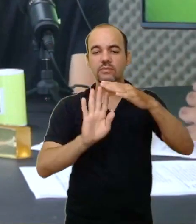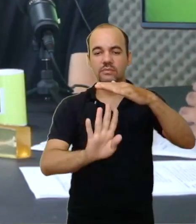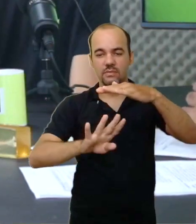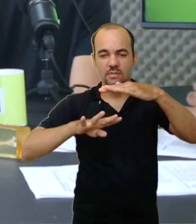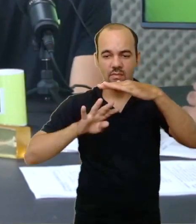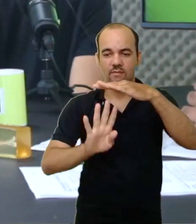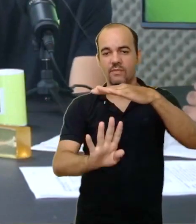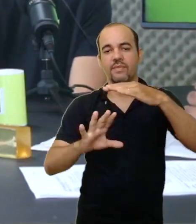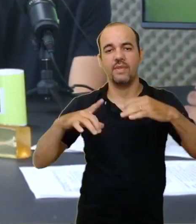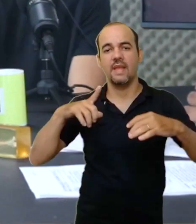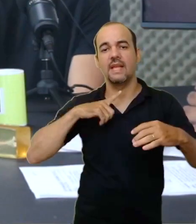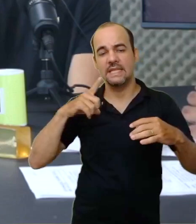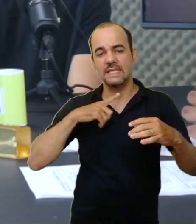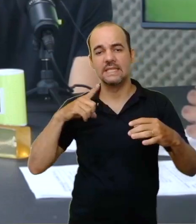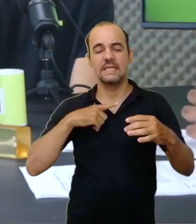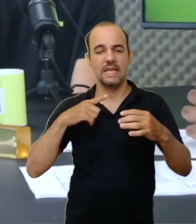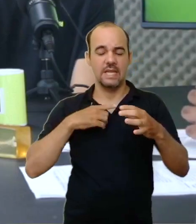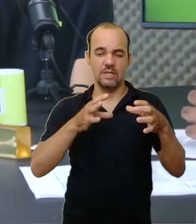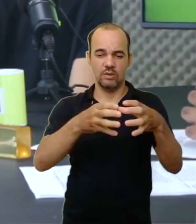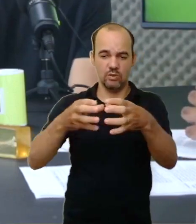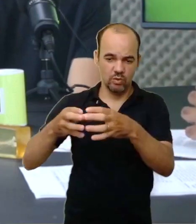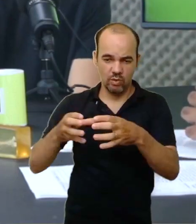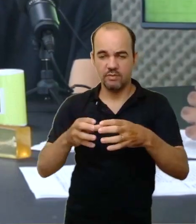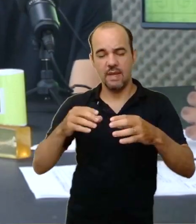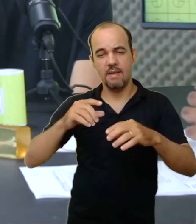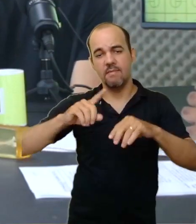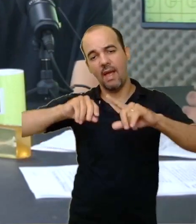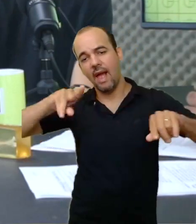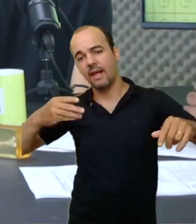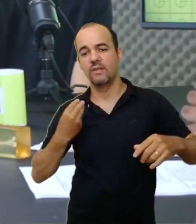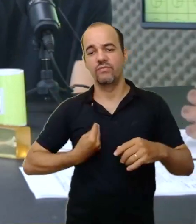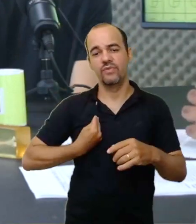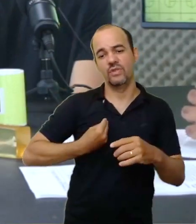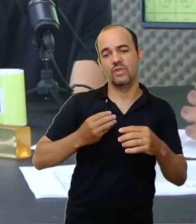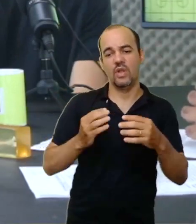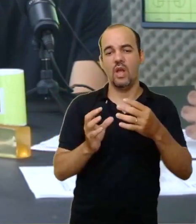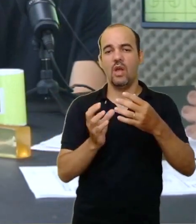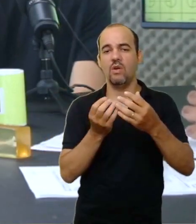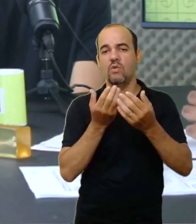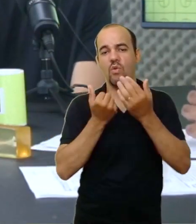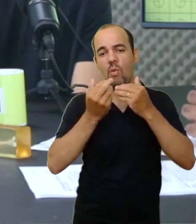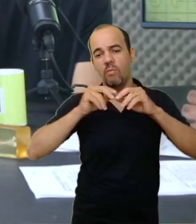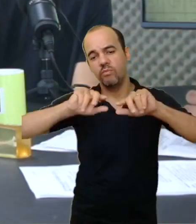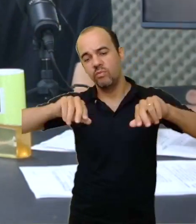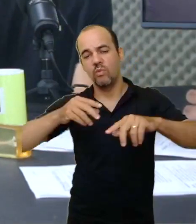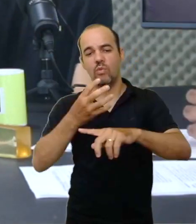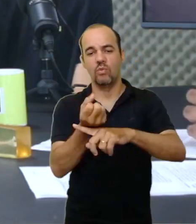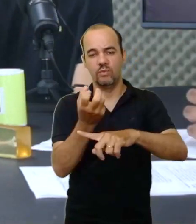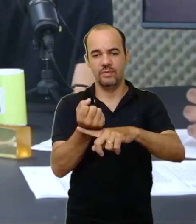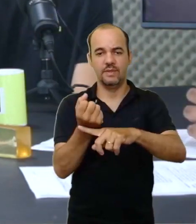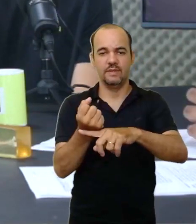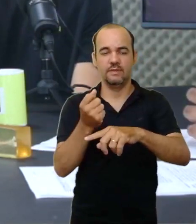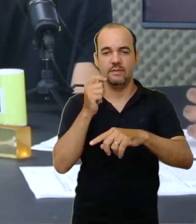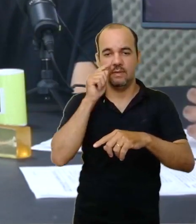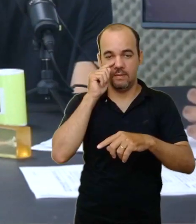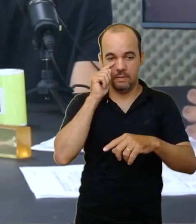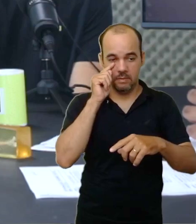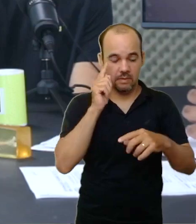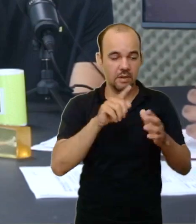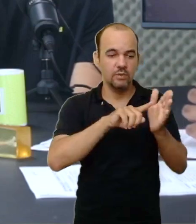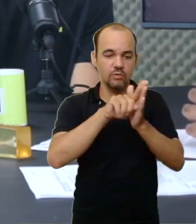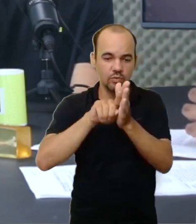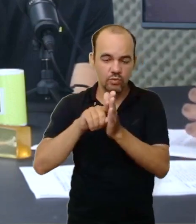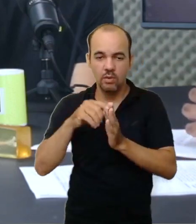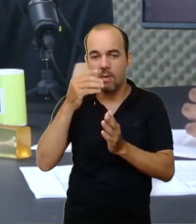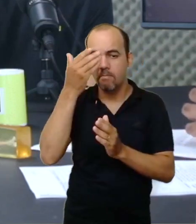ter uma comunidade diferente. E a gente já percebe, né, estudos na literatura já mostram que tem uma diferença